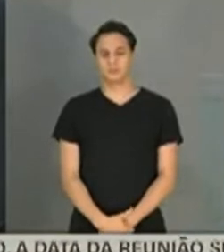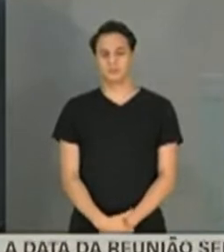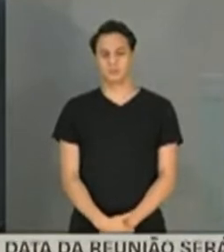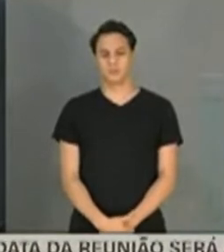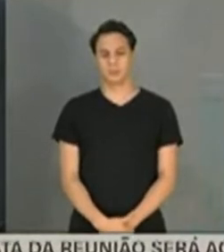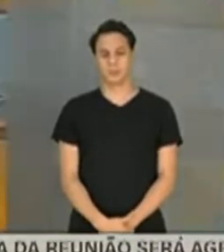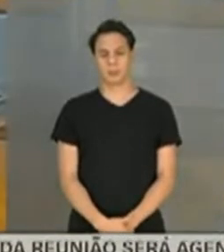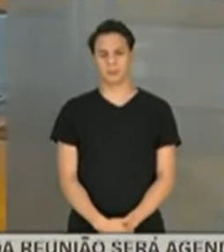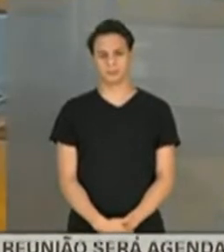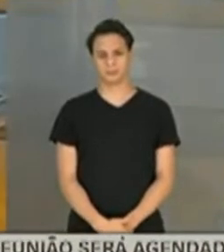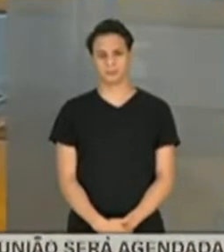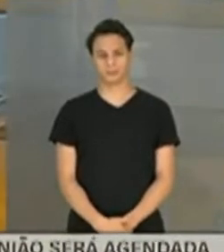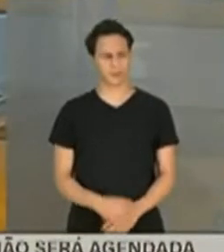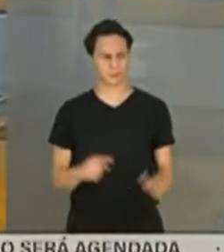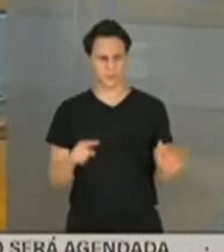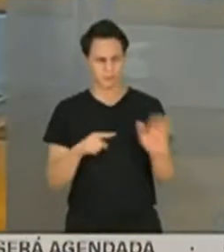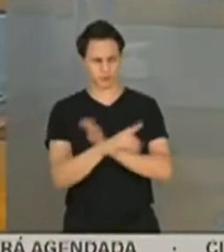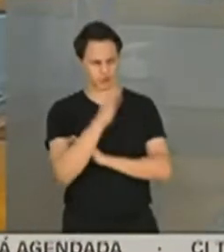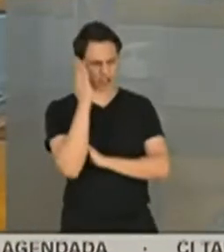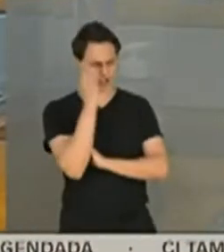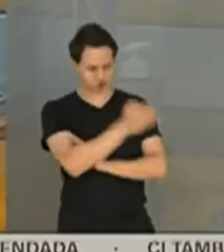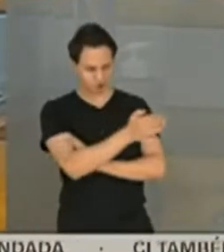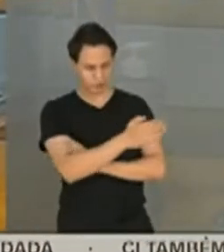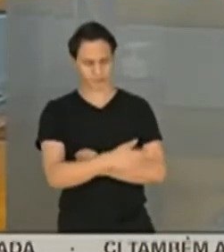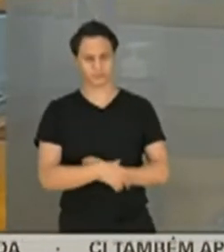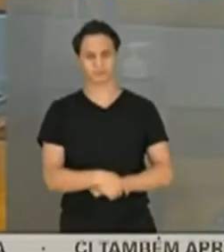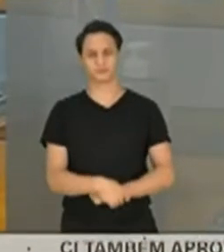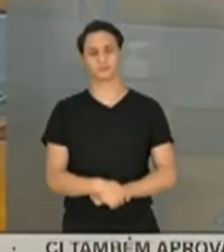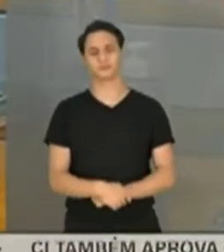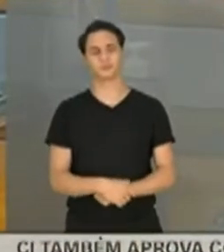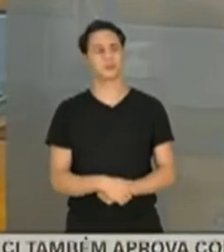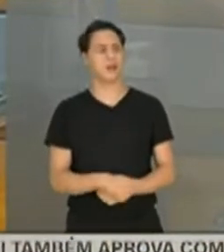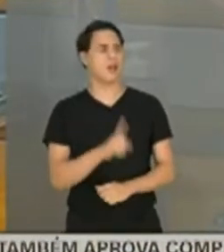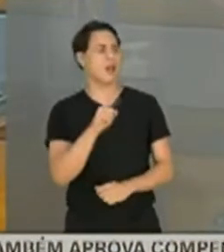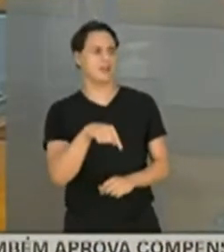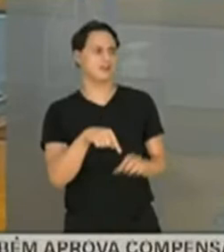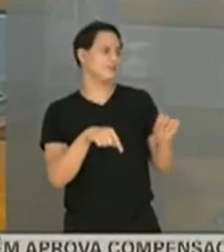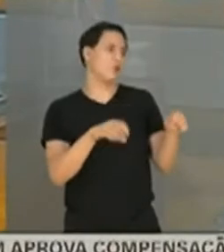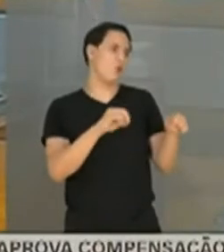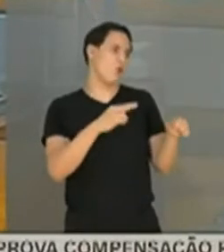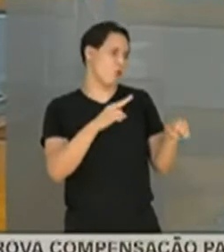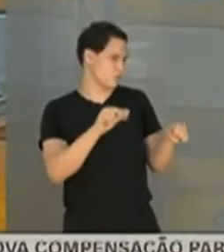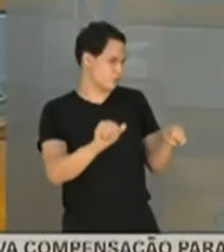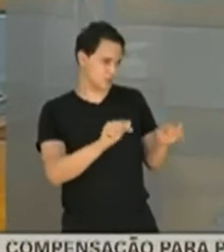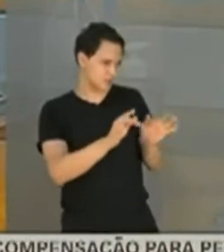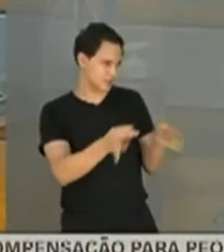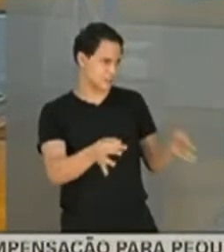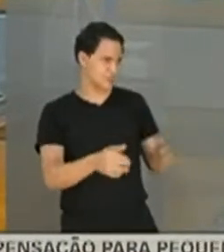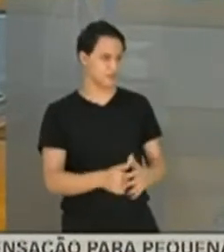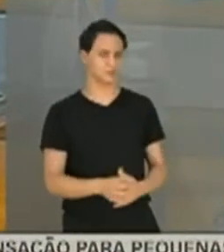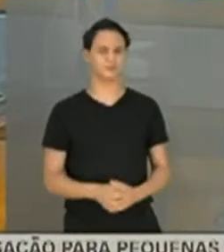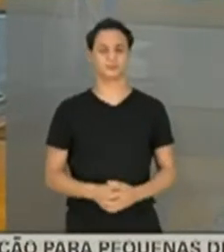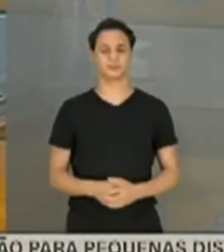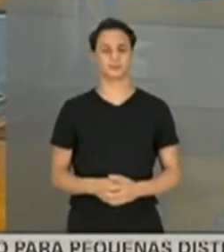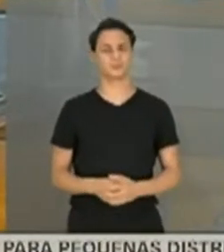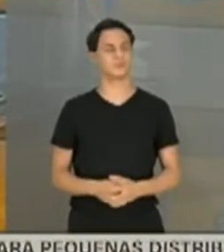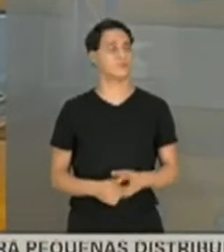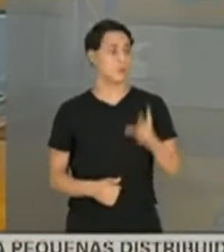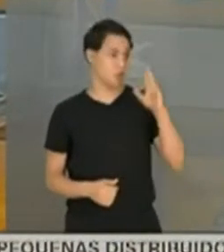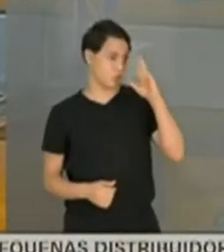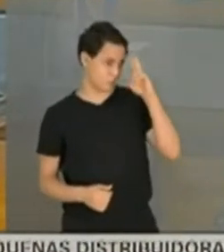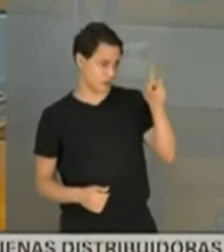Uma pergunta bem objetiva. Se o senhor puder me responder, é sim ou não. Simples. O senhor